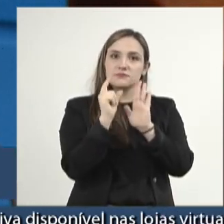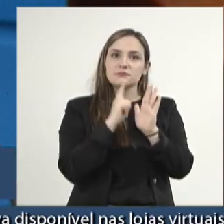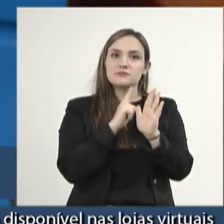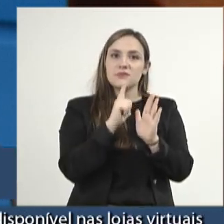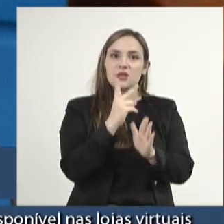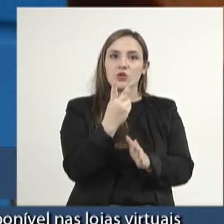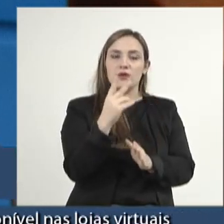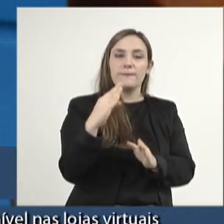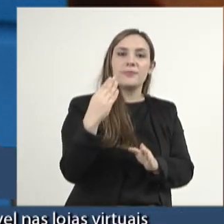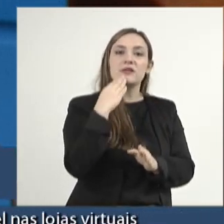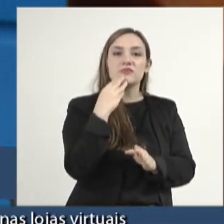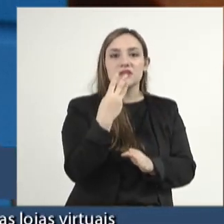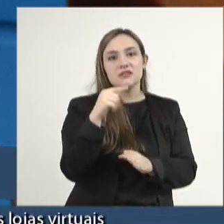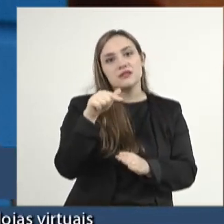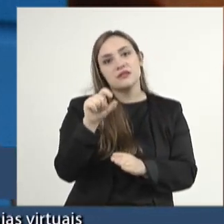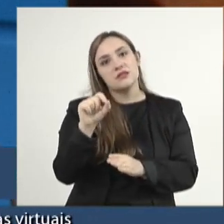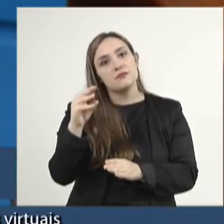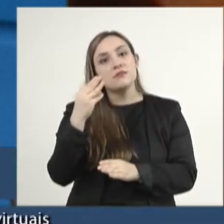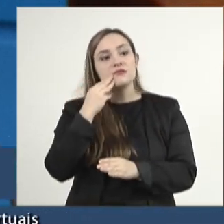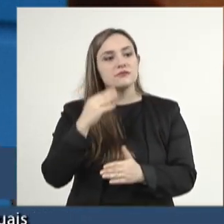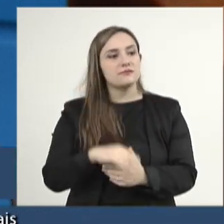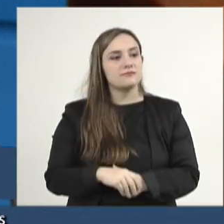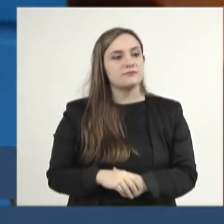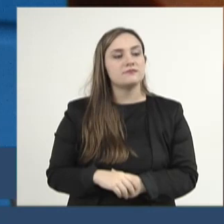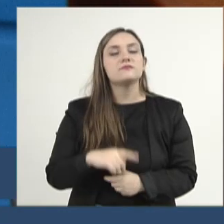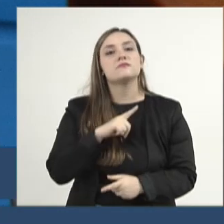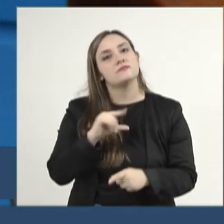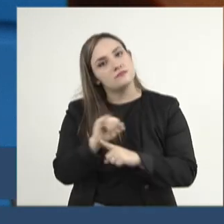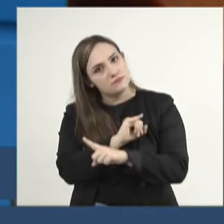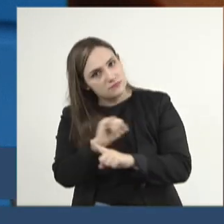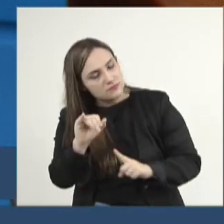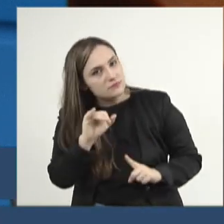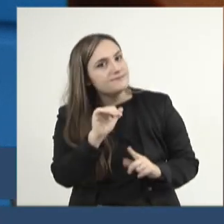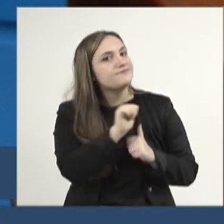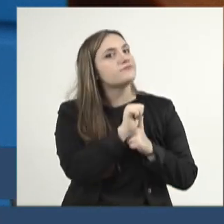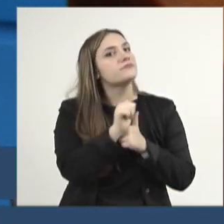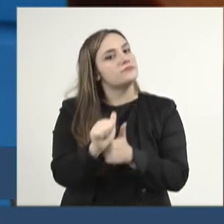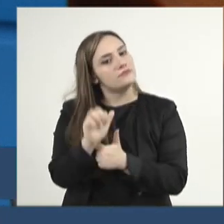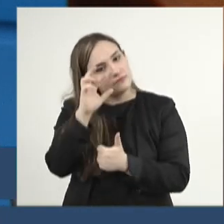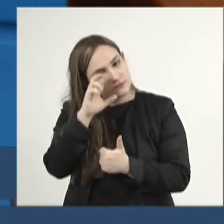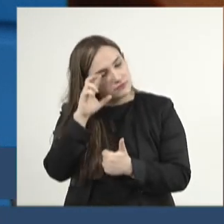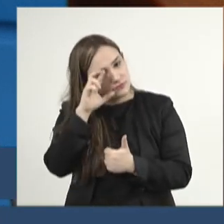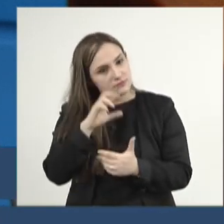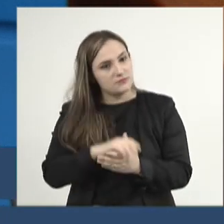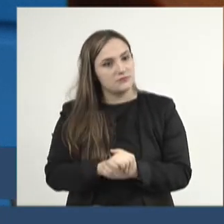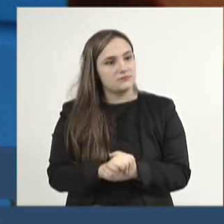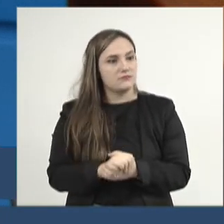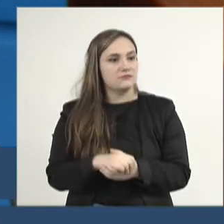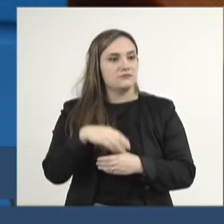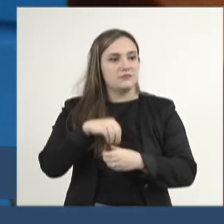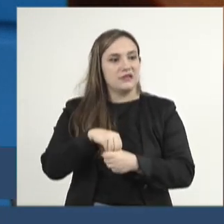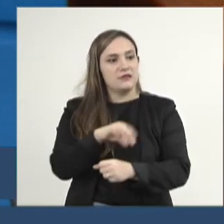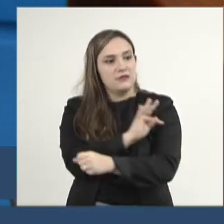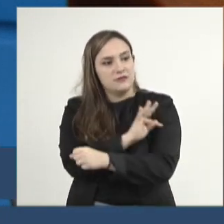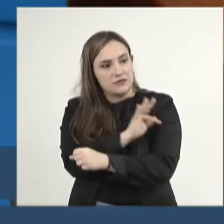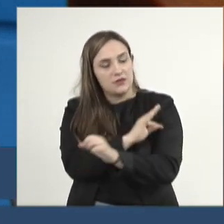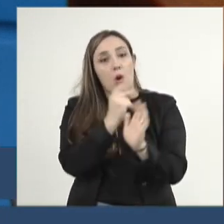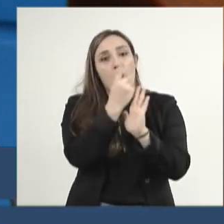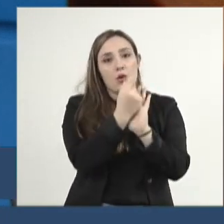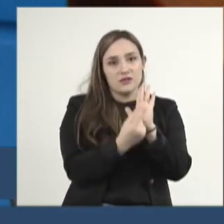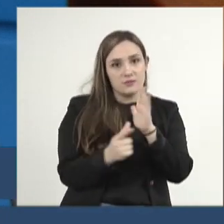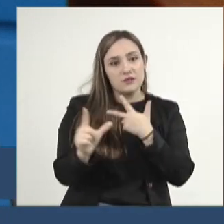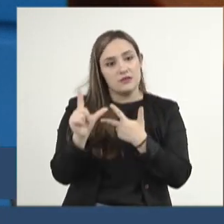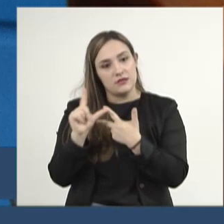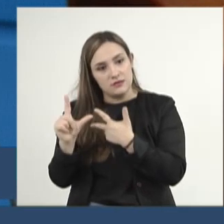2.370 bilhões de reais, nós temos instrumentos dentro da técnica orçamentária,